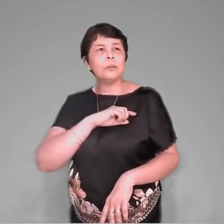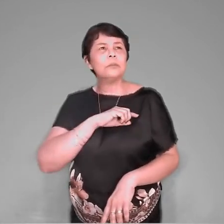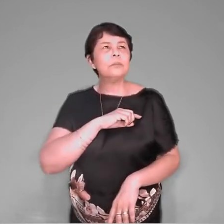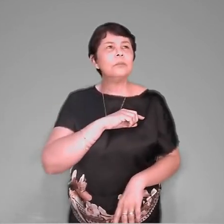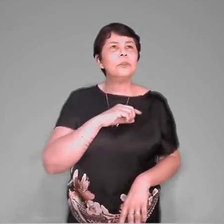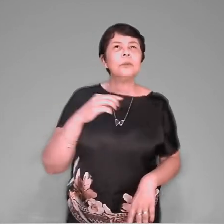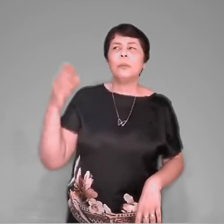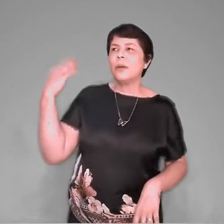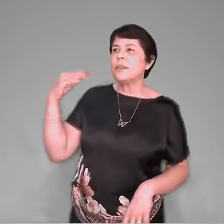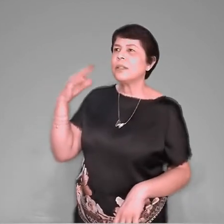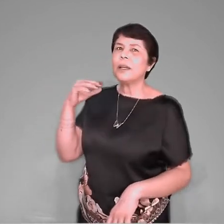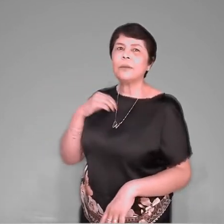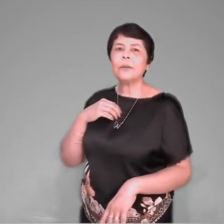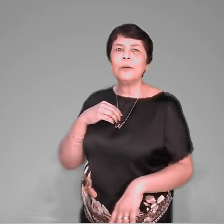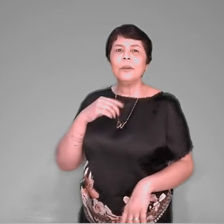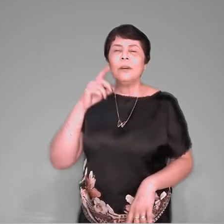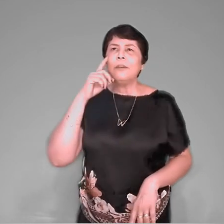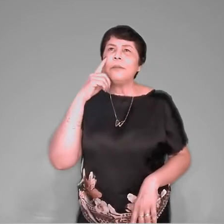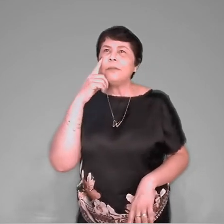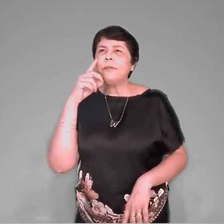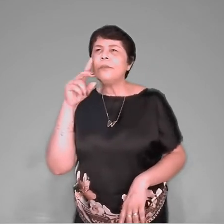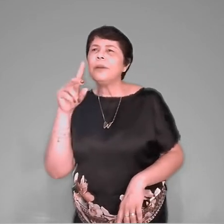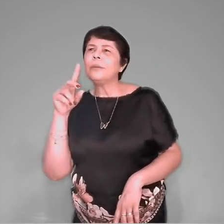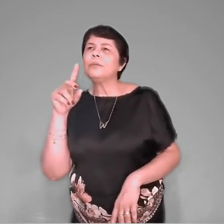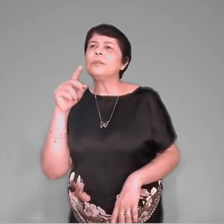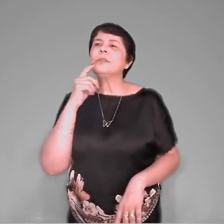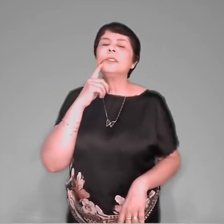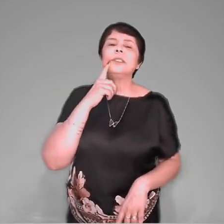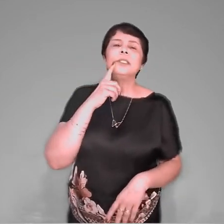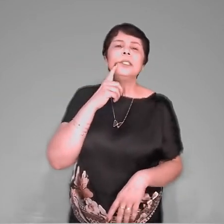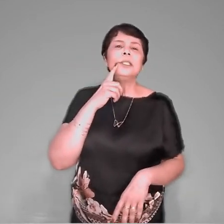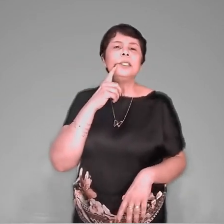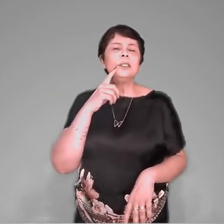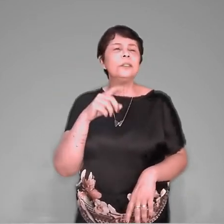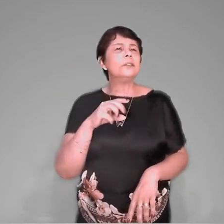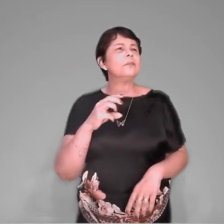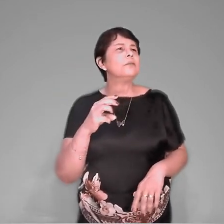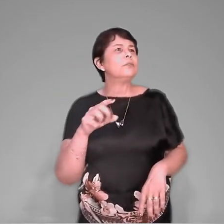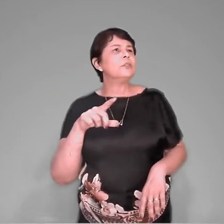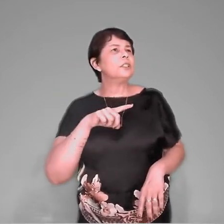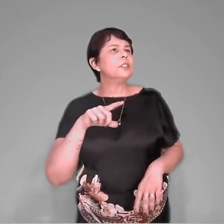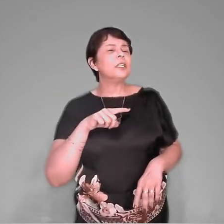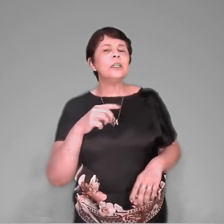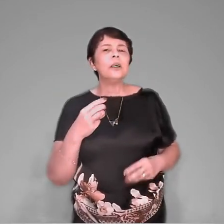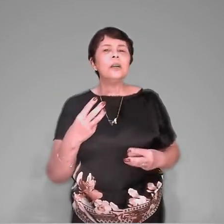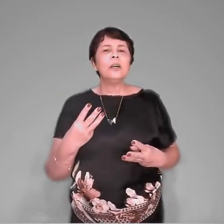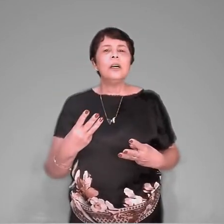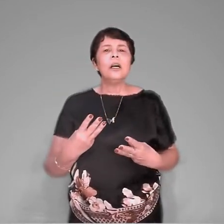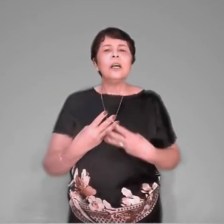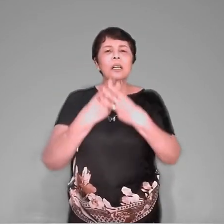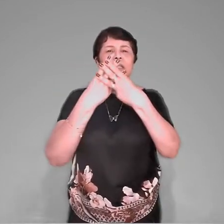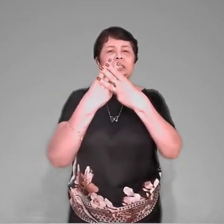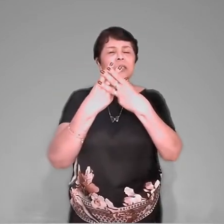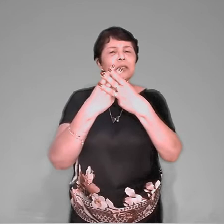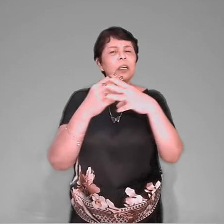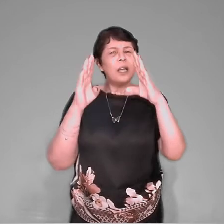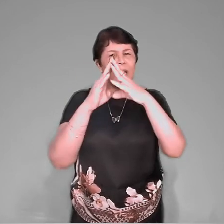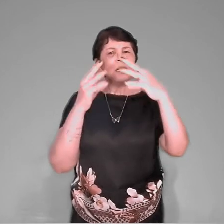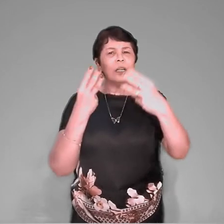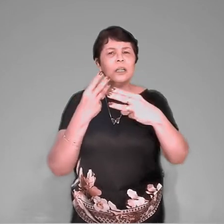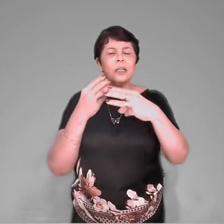sinagogas. Agora Deus está fazendo um novo edifício espiritual. Olha, que bacana a gente saber que a igreja é